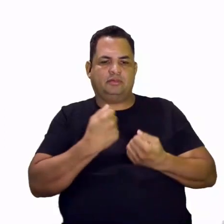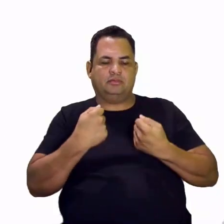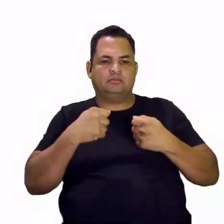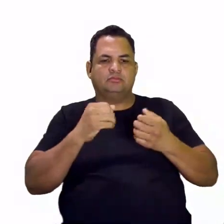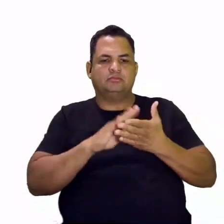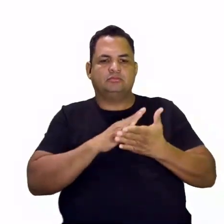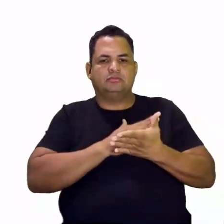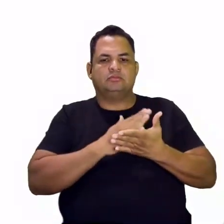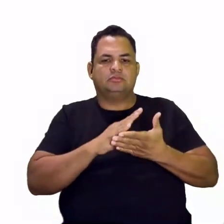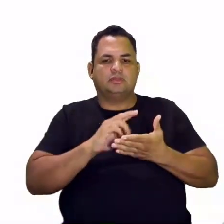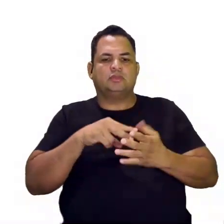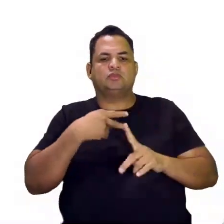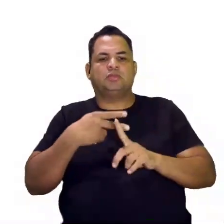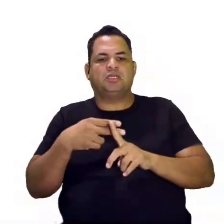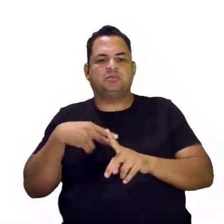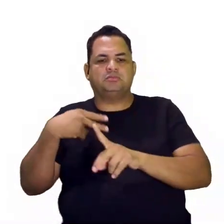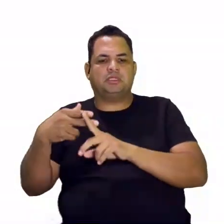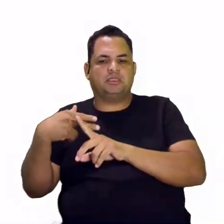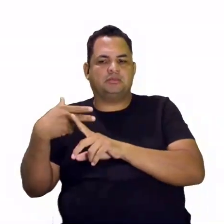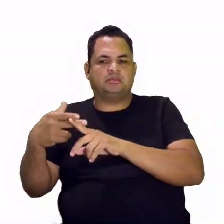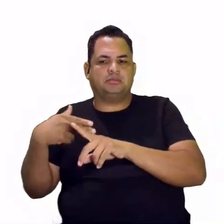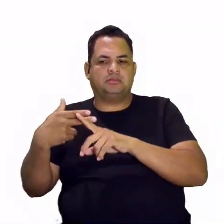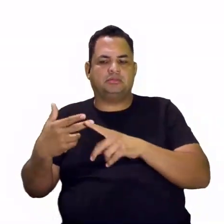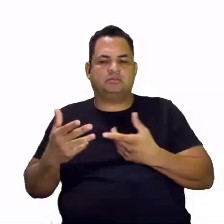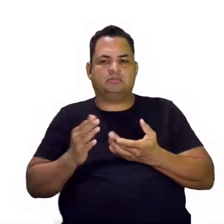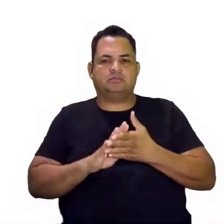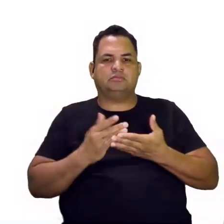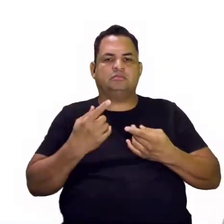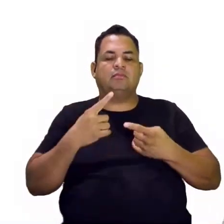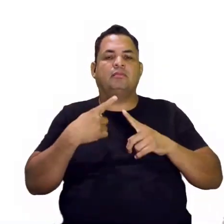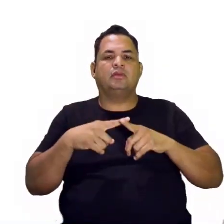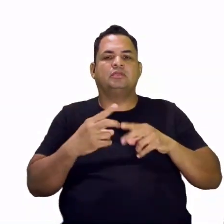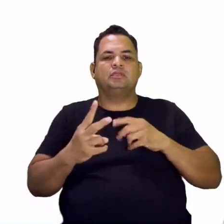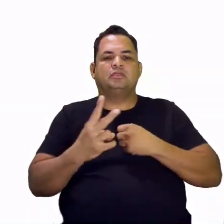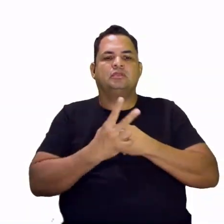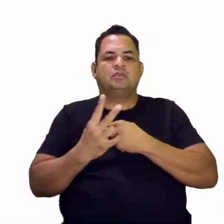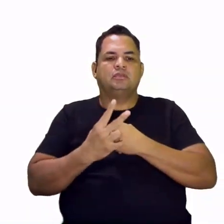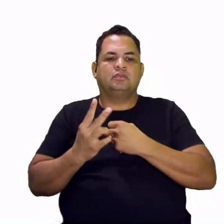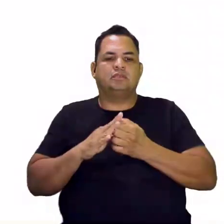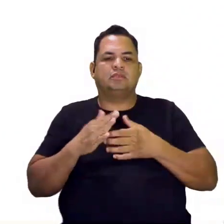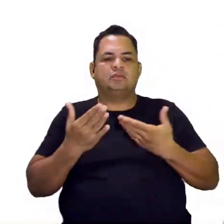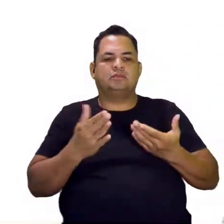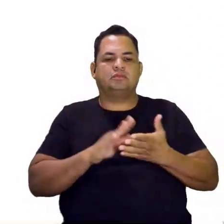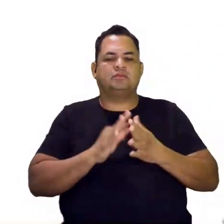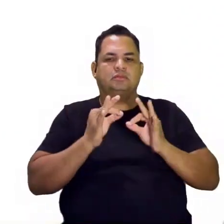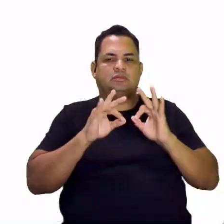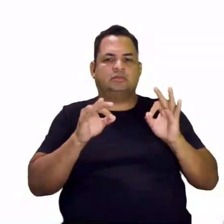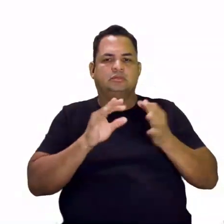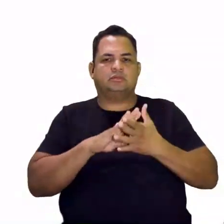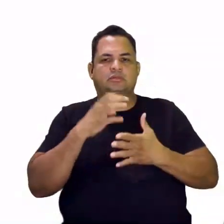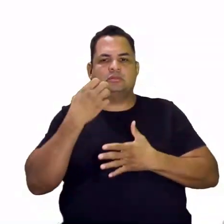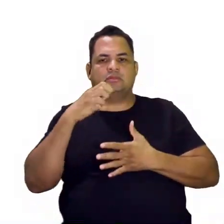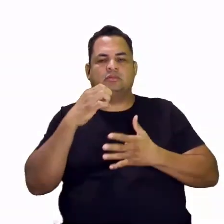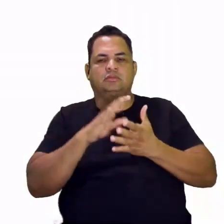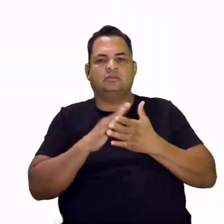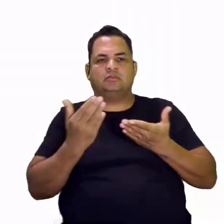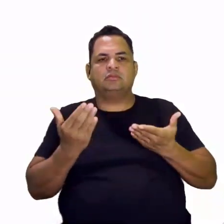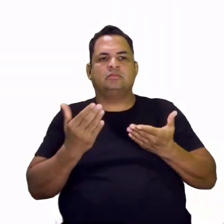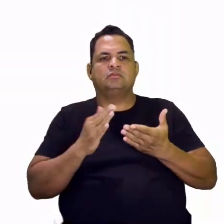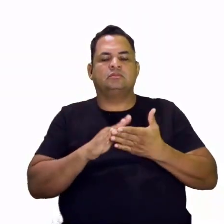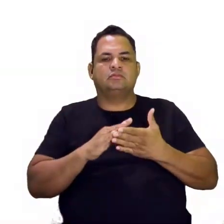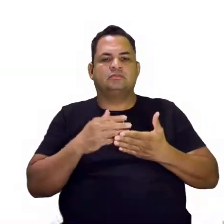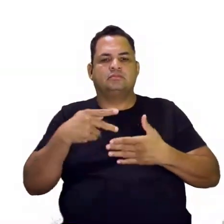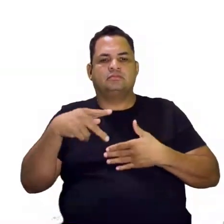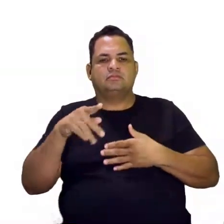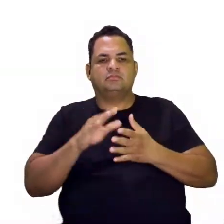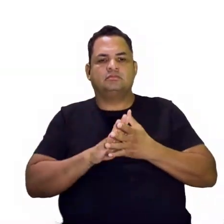começar a se duplicar ali dentro. Mas ela não faz isso por quê? Porque ela tem proteção, ela está tranquila, ela vai produzir simplesmente energia ali para ela e